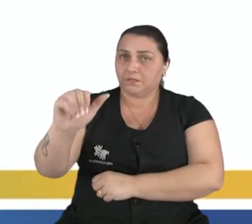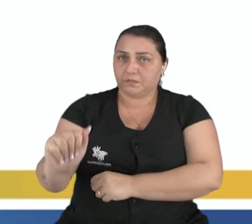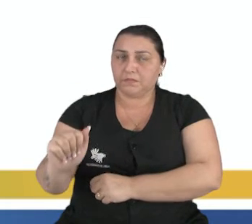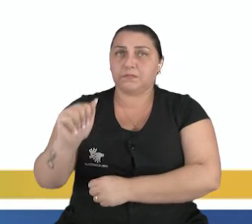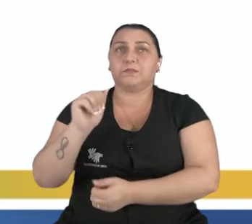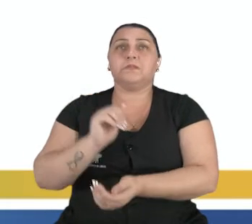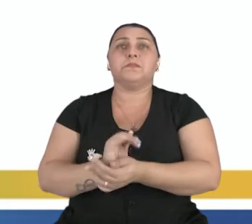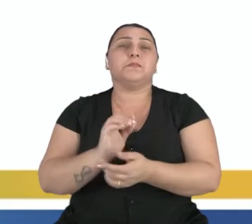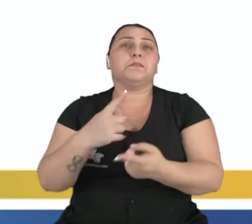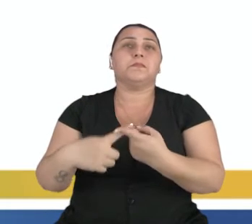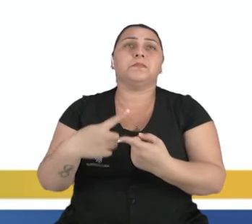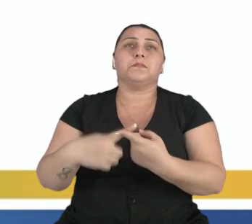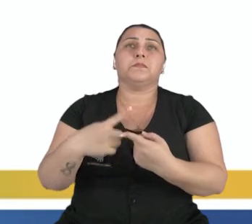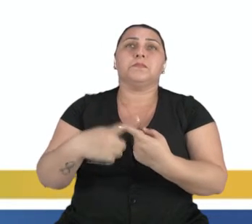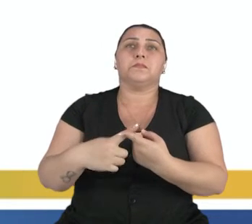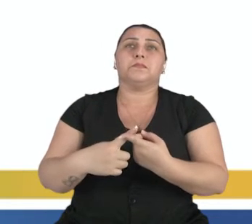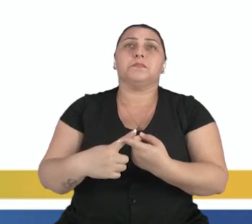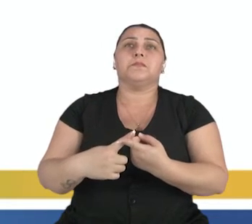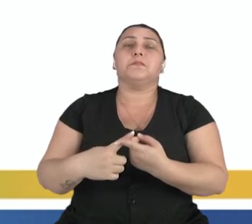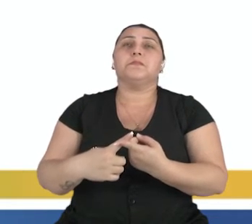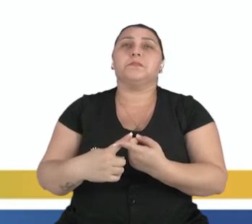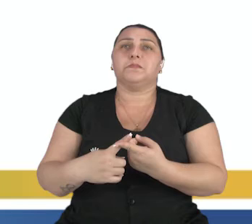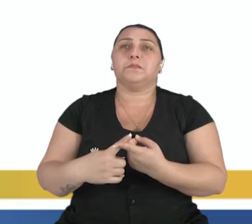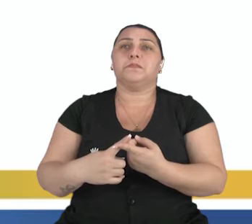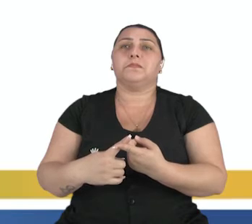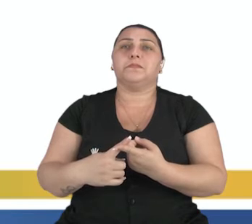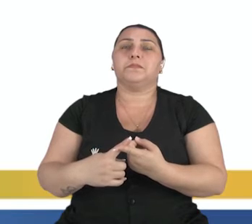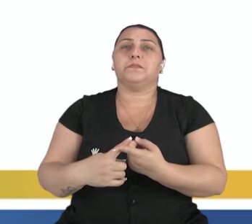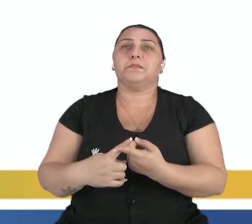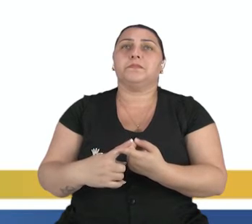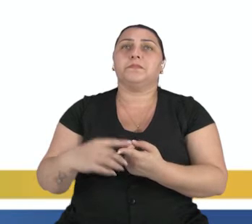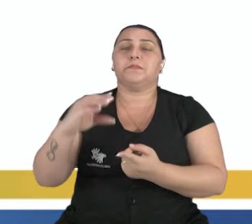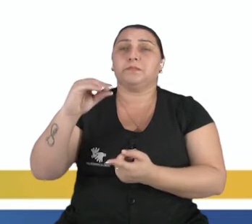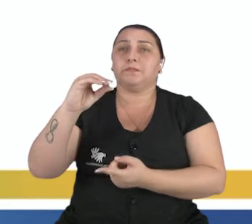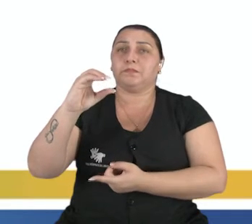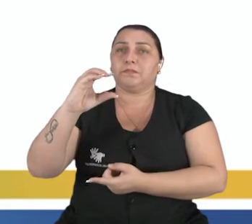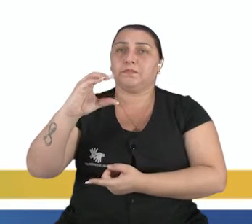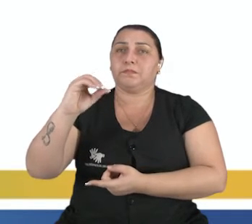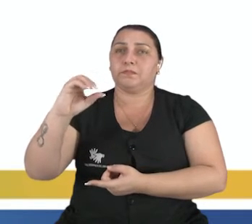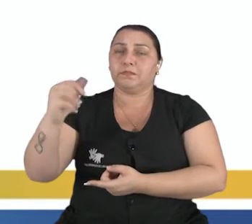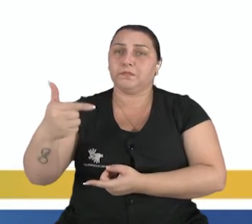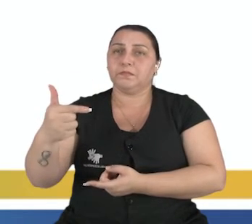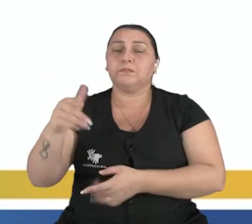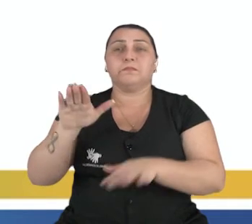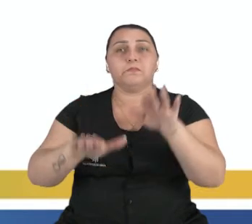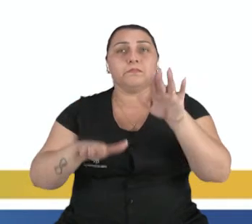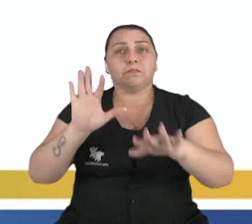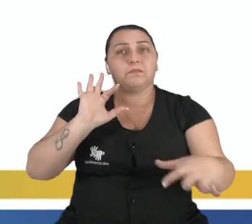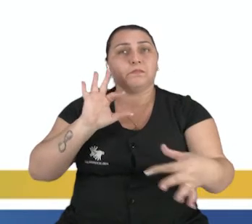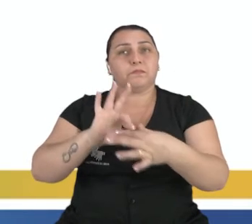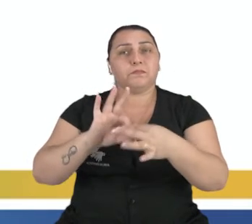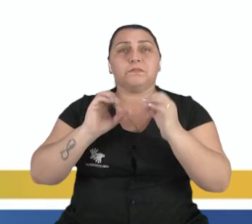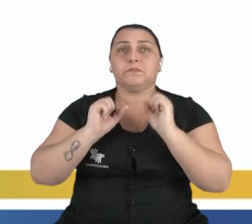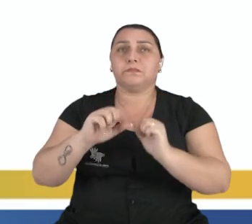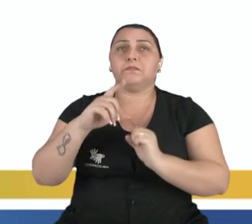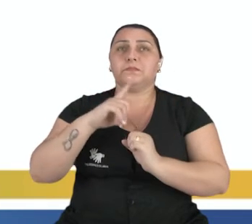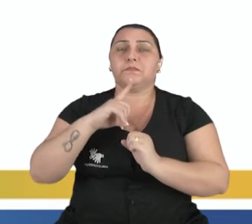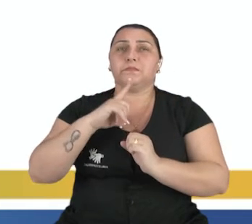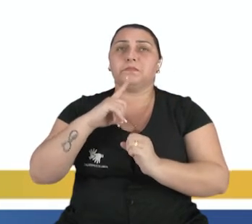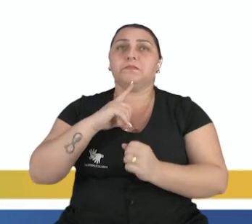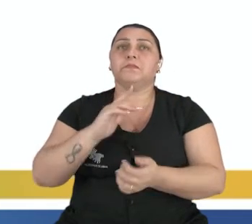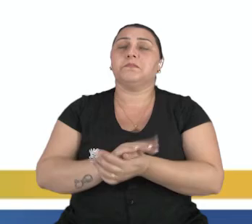dúvida. Porque, como o carbono ele é um elemento variável, dependendo do tipo de ligação, ele pode ter